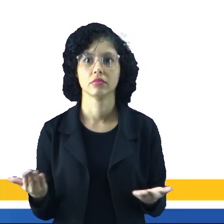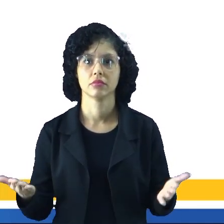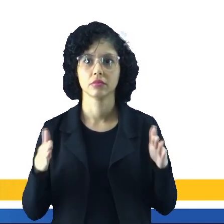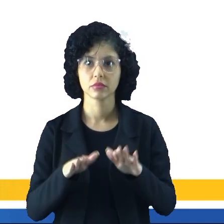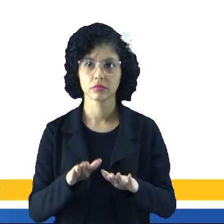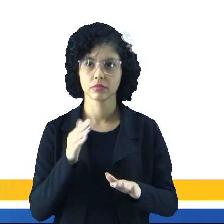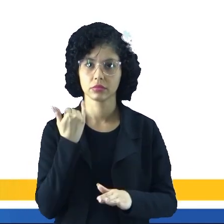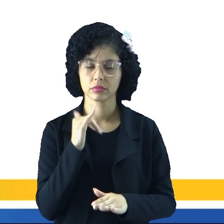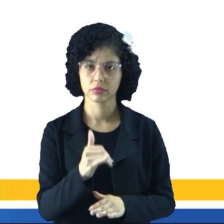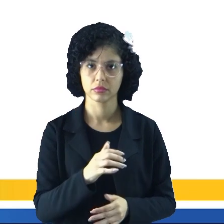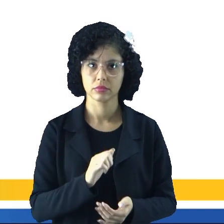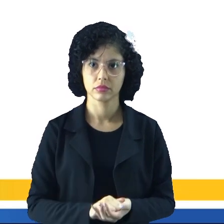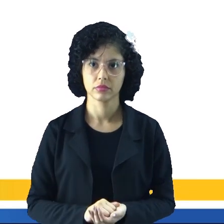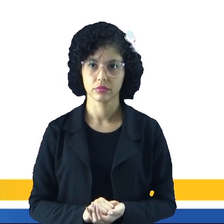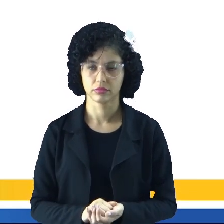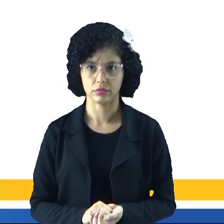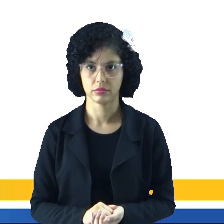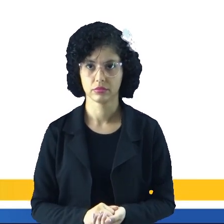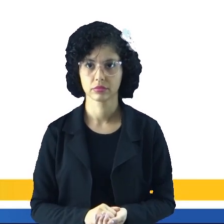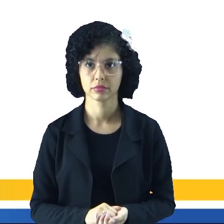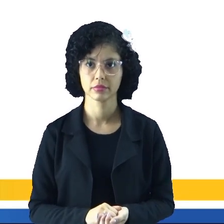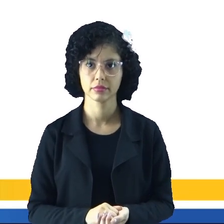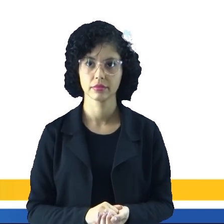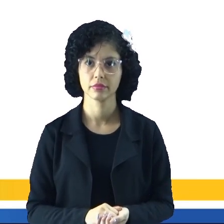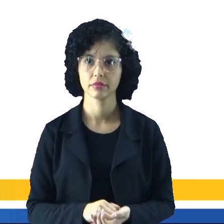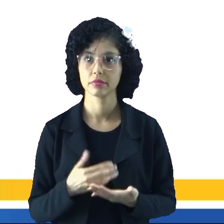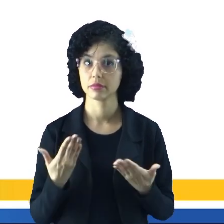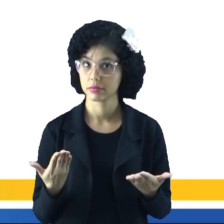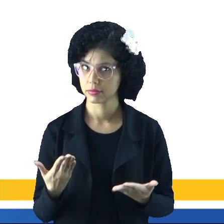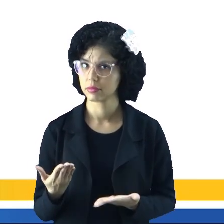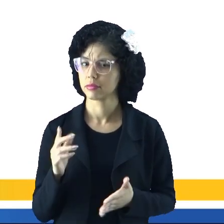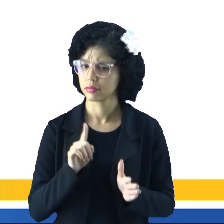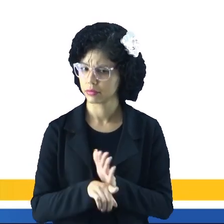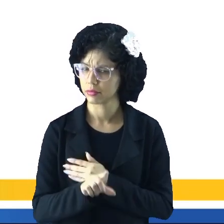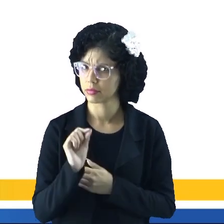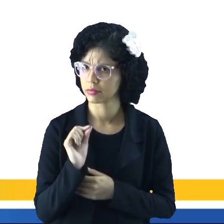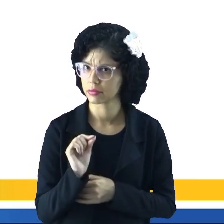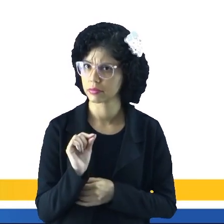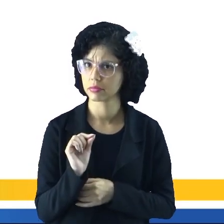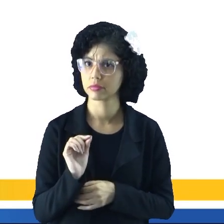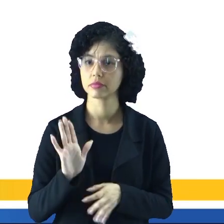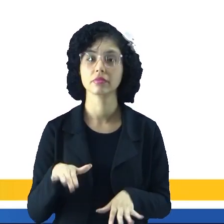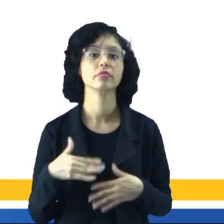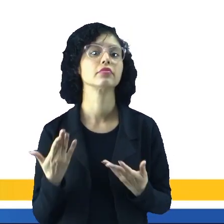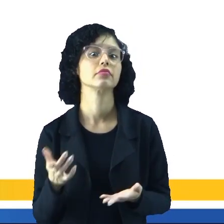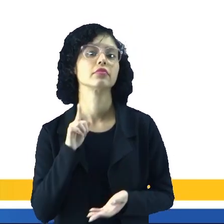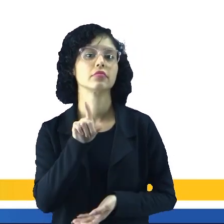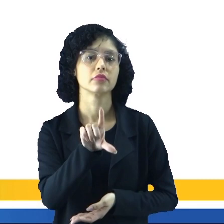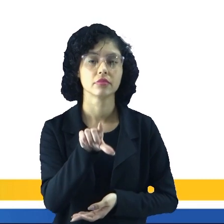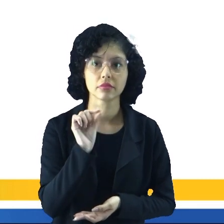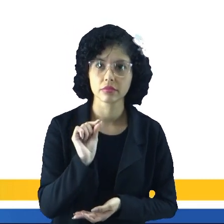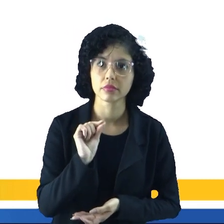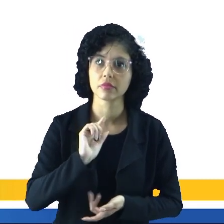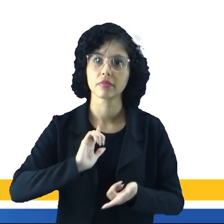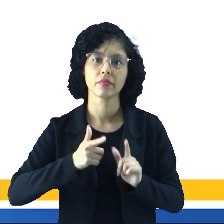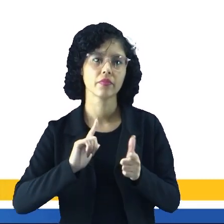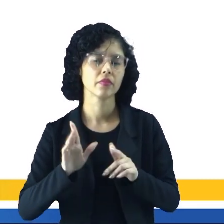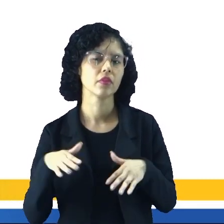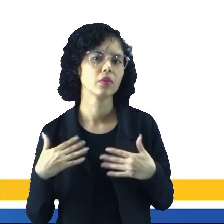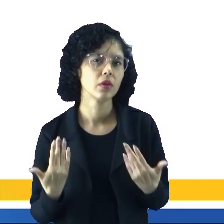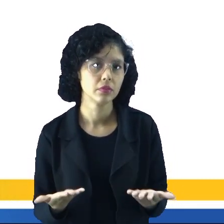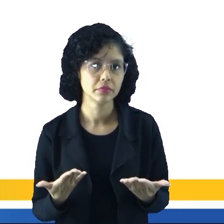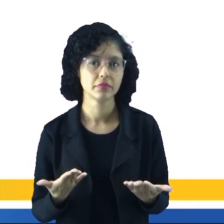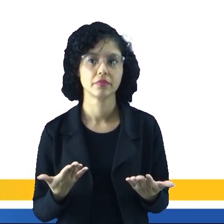aterramento pelo fio terra da bateria. Que questão, hein? Então, que alternativa você marcaria nesse assunto,